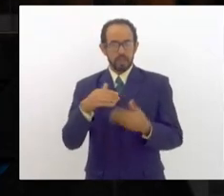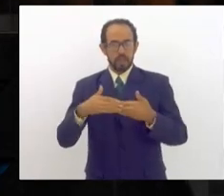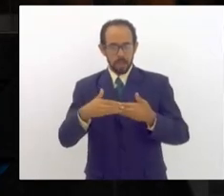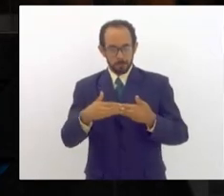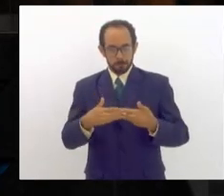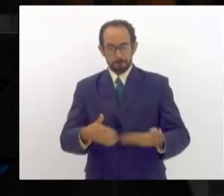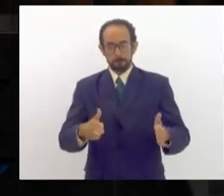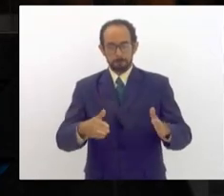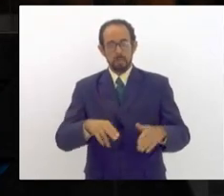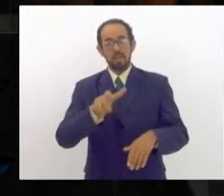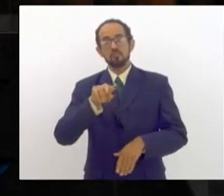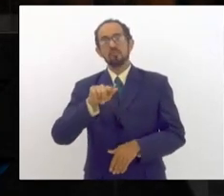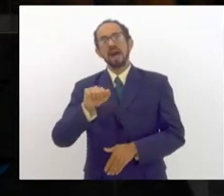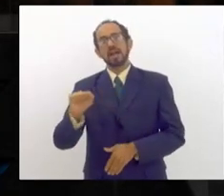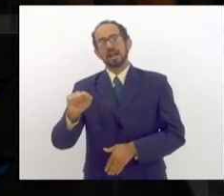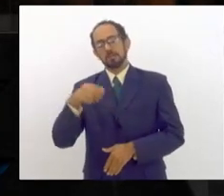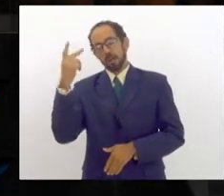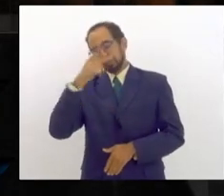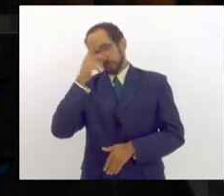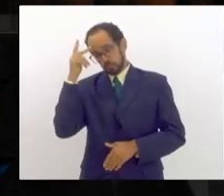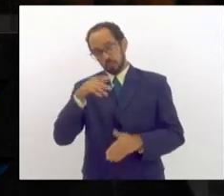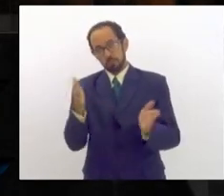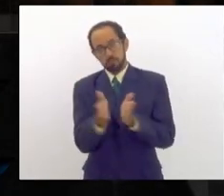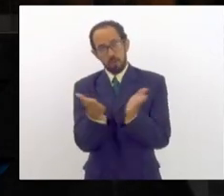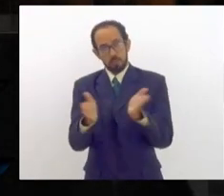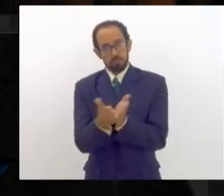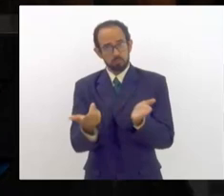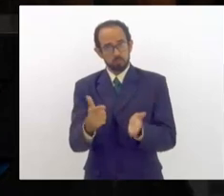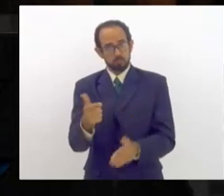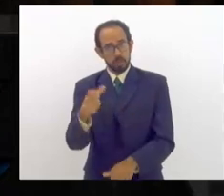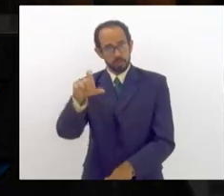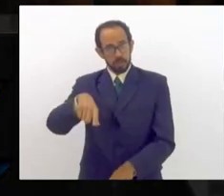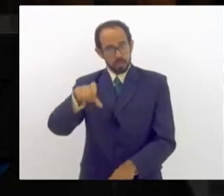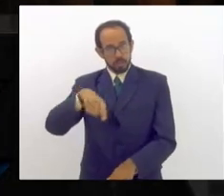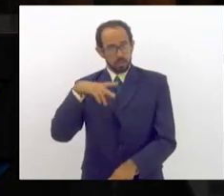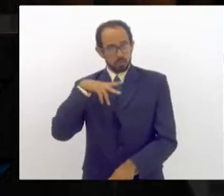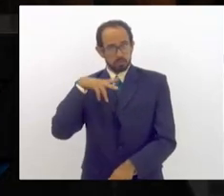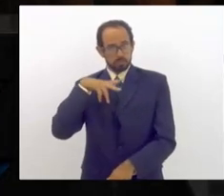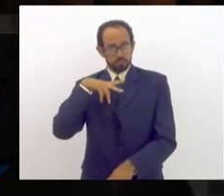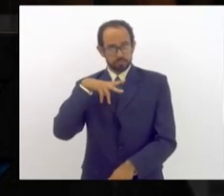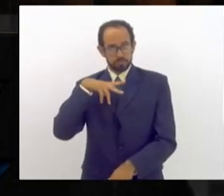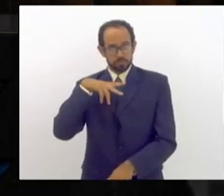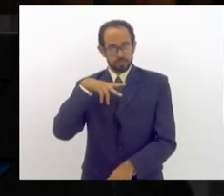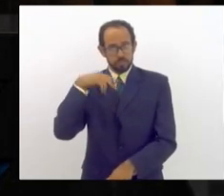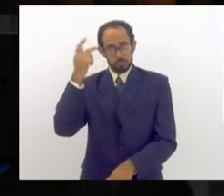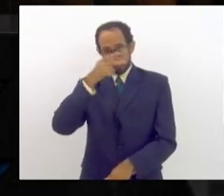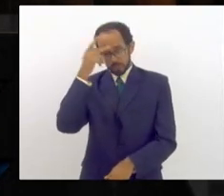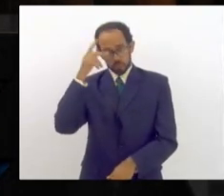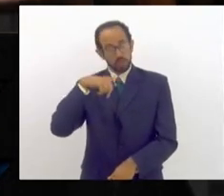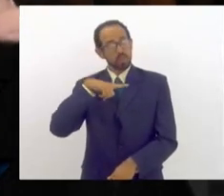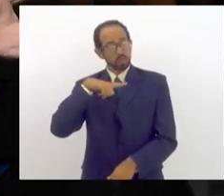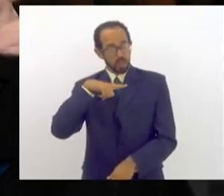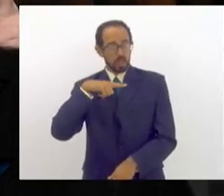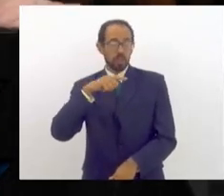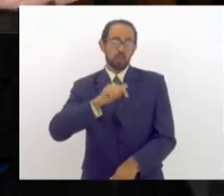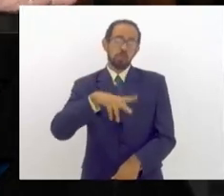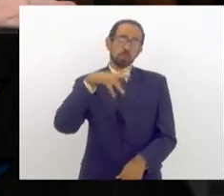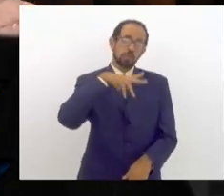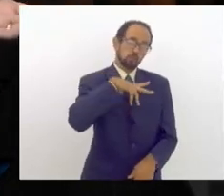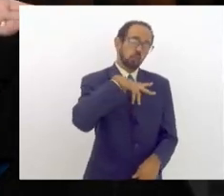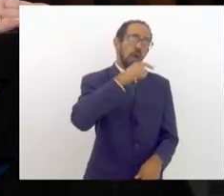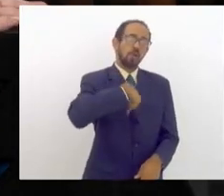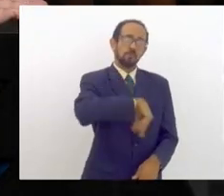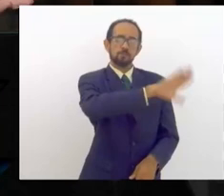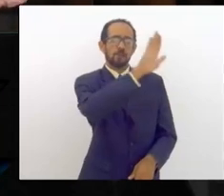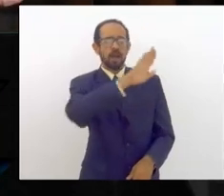de saúde ser atendido mais rápido nos hospitais públicos enquanto você que tem plano vai lá para o hospital que você tem direito antes os